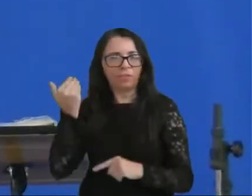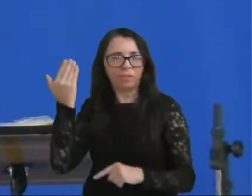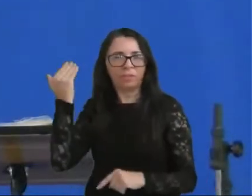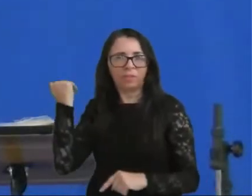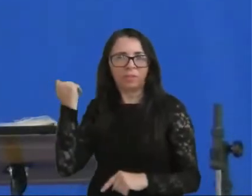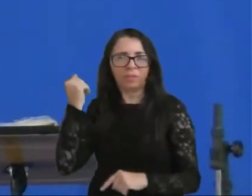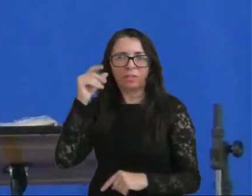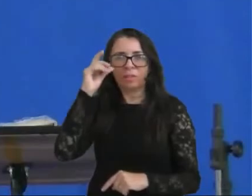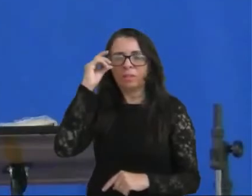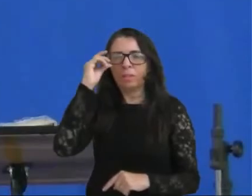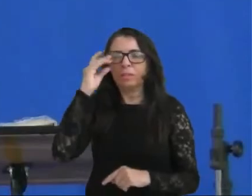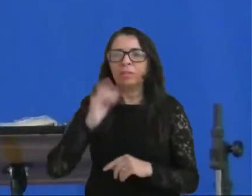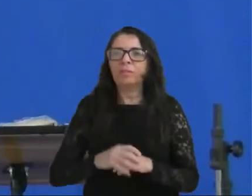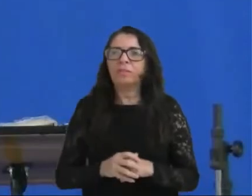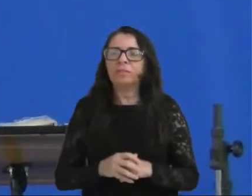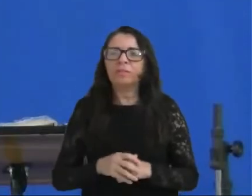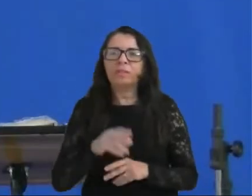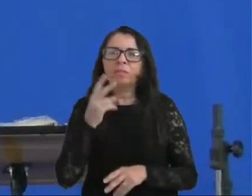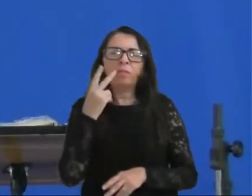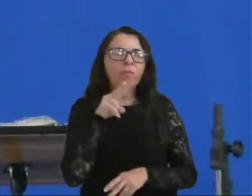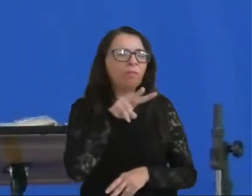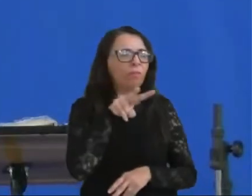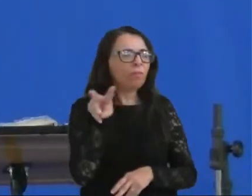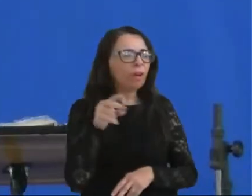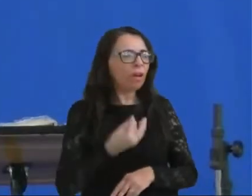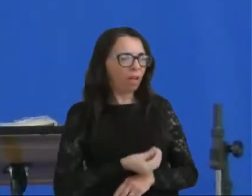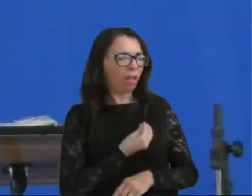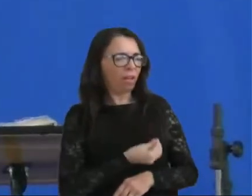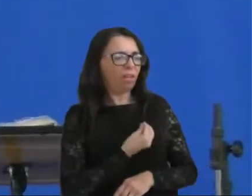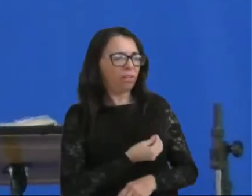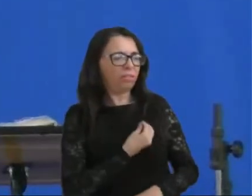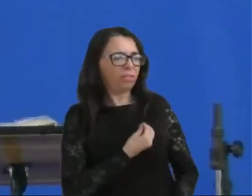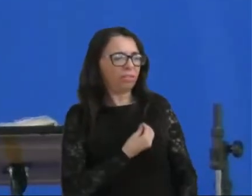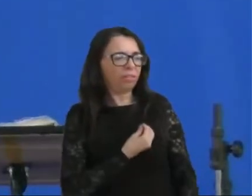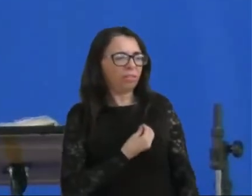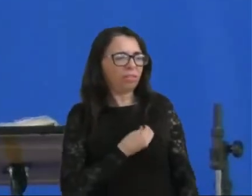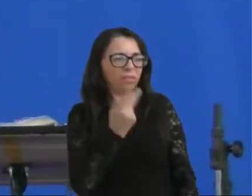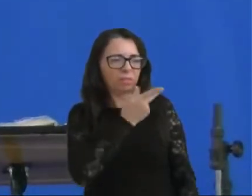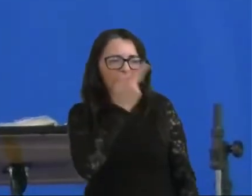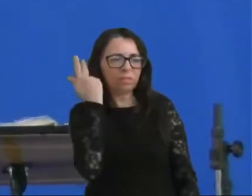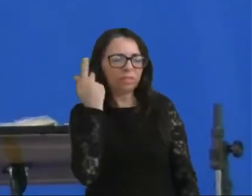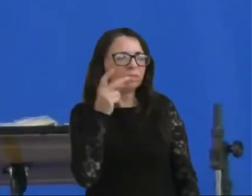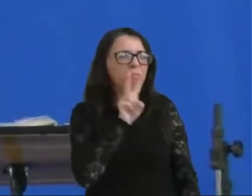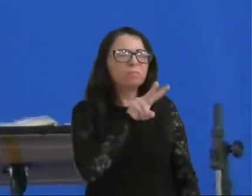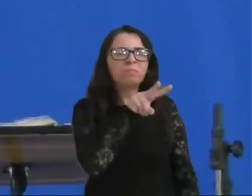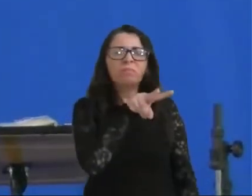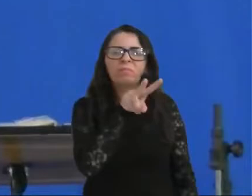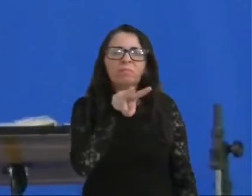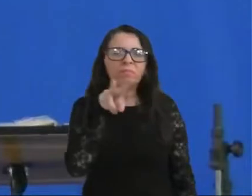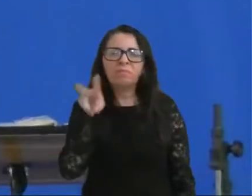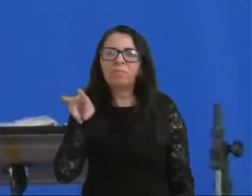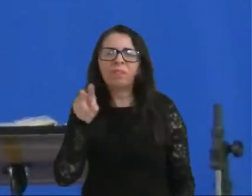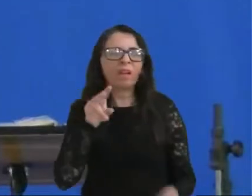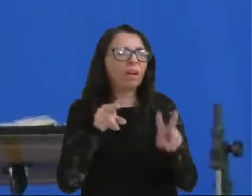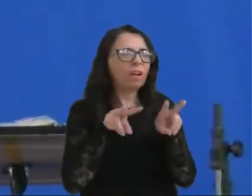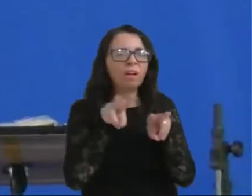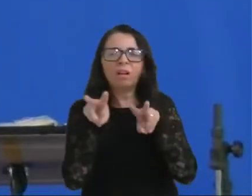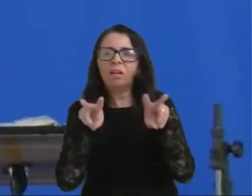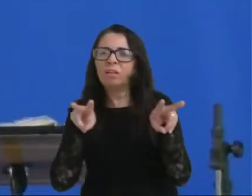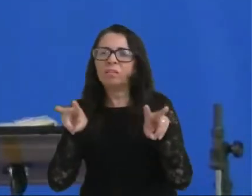falso ensino. Você hoje tem capacidade de detectar um falso